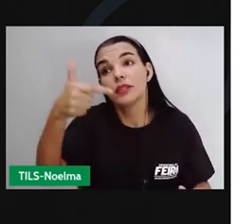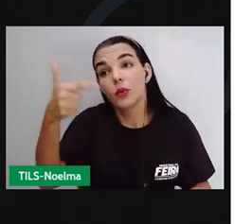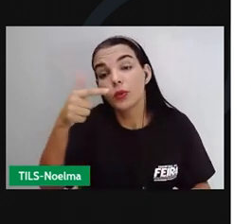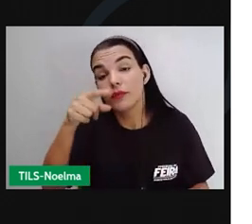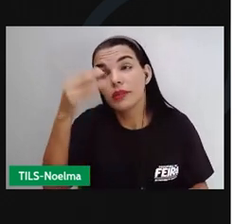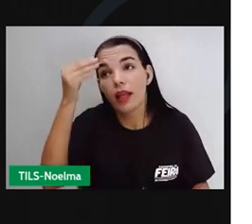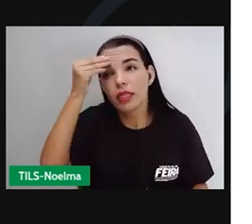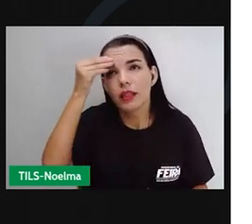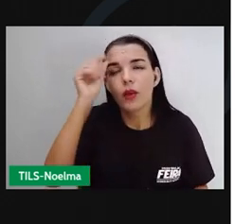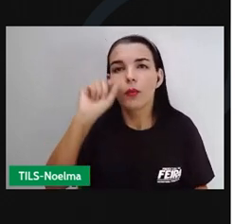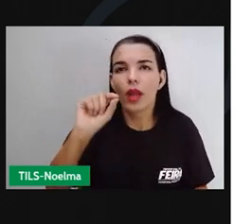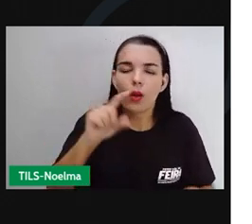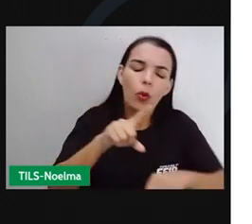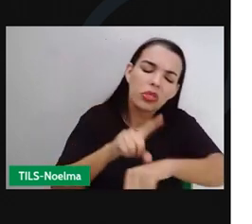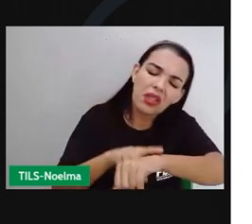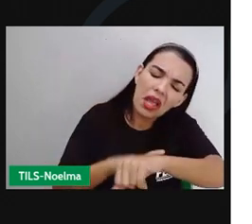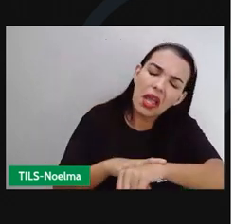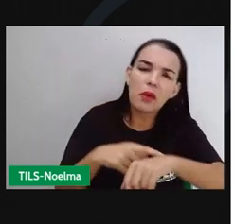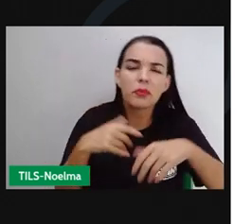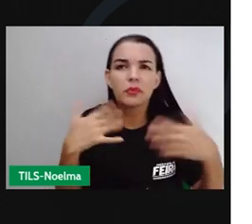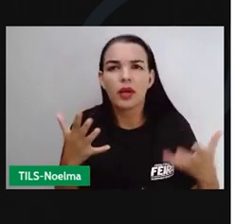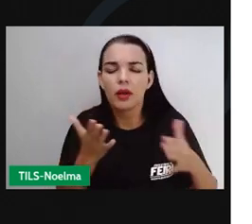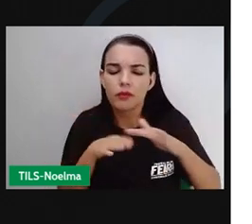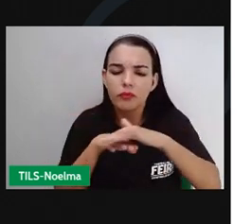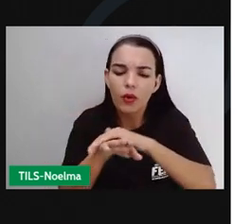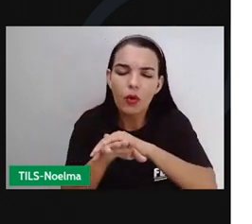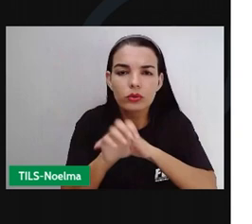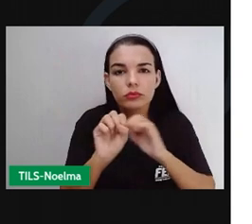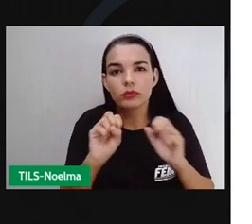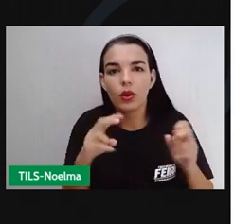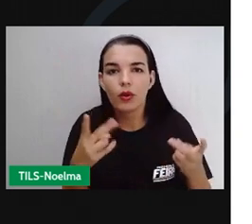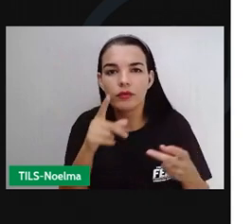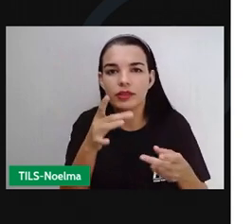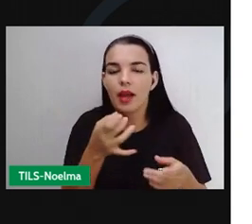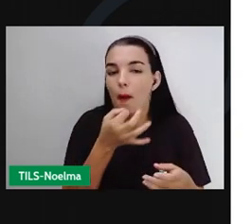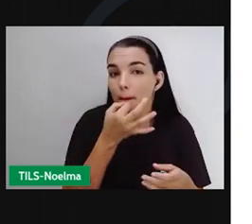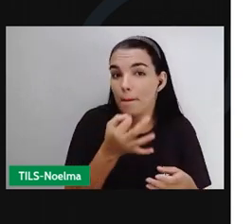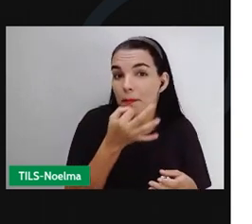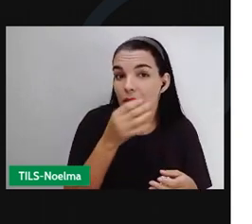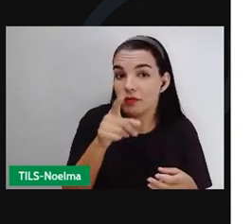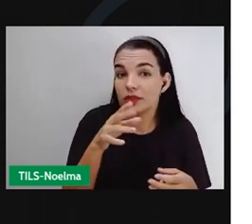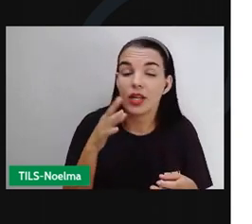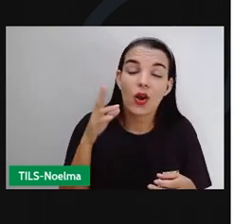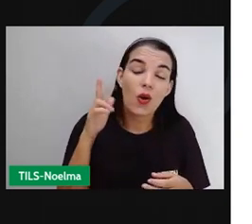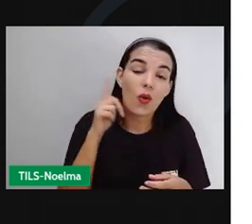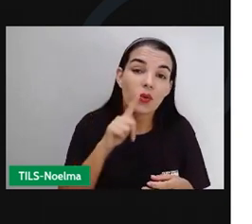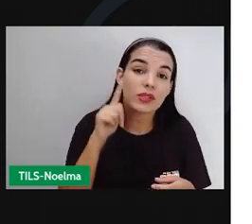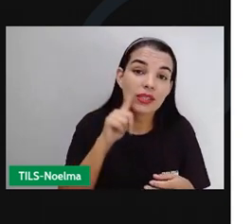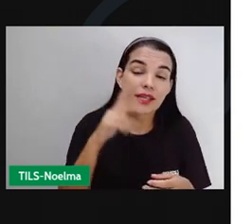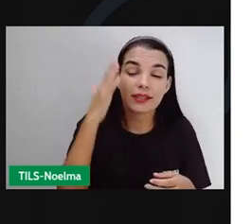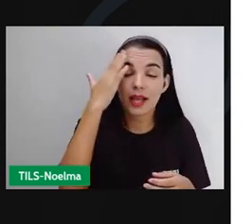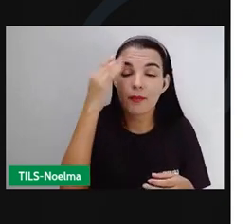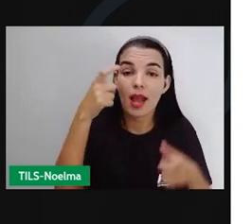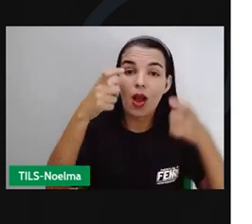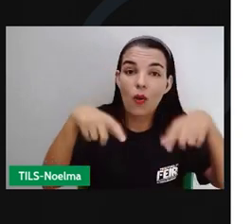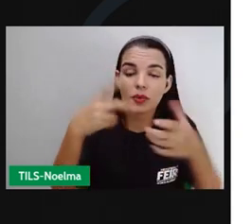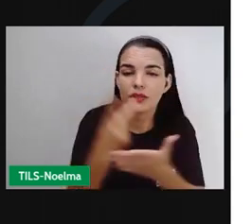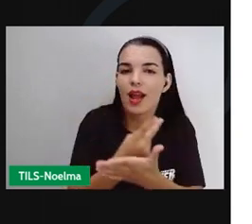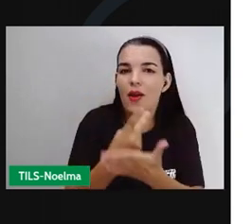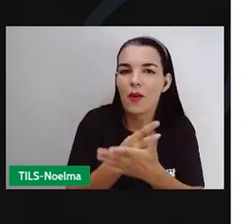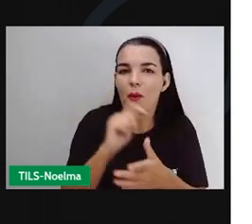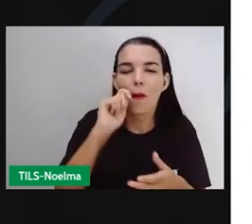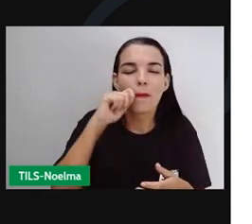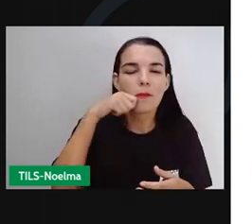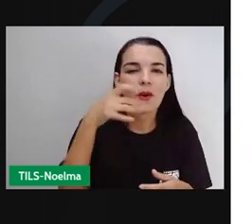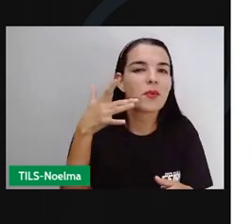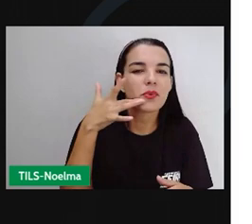tempo de forno, diminuir, deixar crescer mais tempo. Então com essas dicas você consegue identificar onde você errou. E seu pão vai ficar muito gostoso.